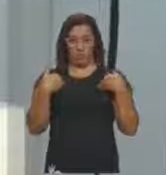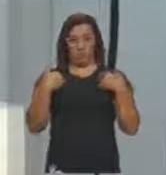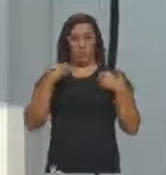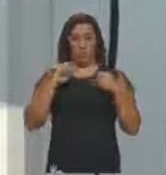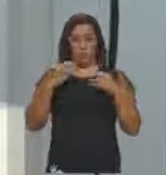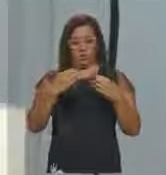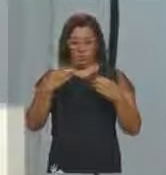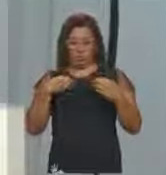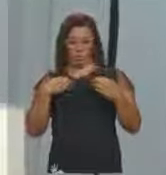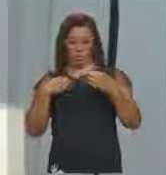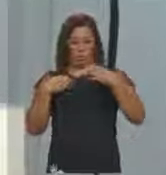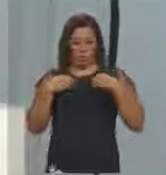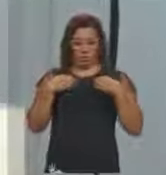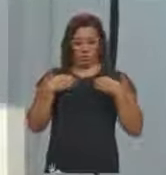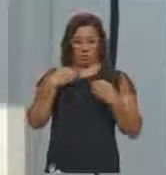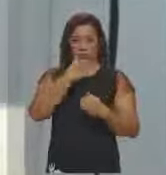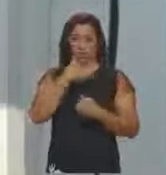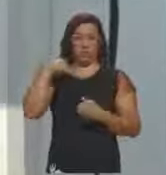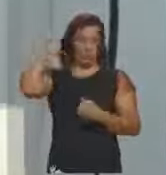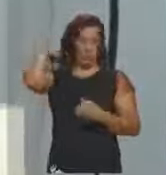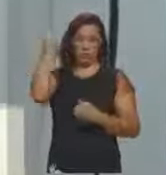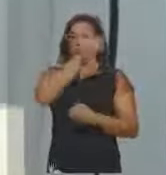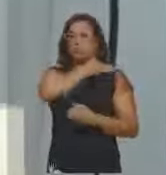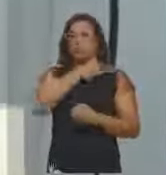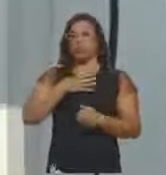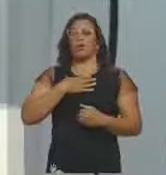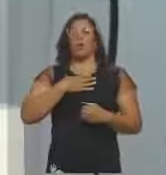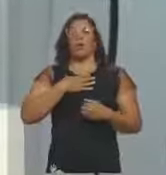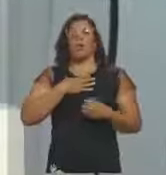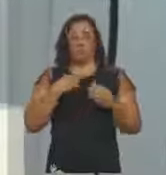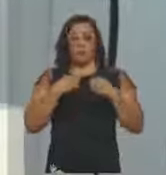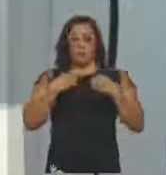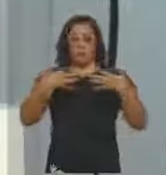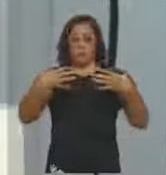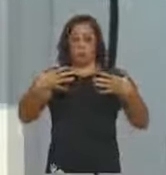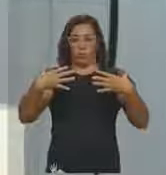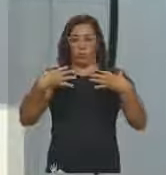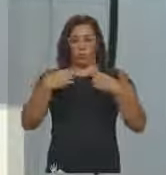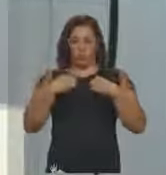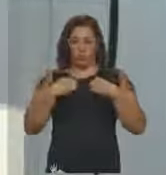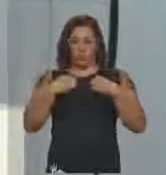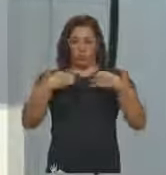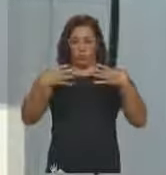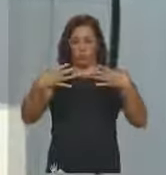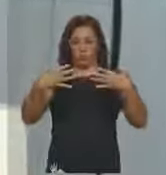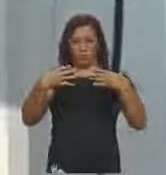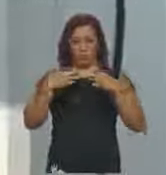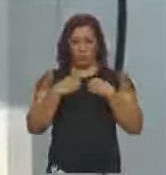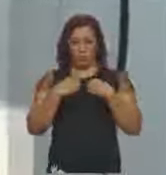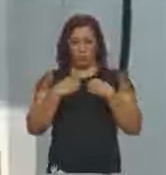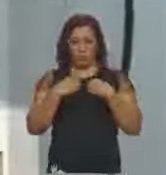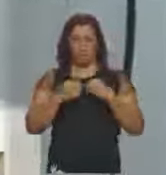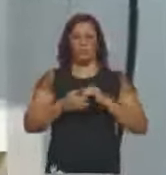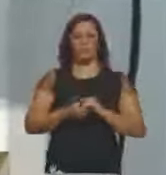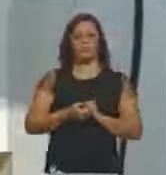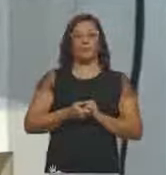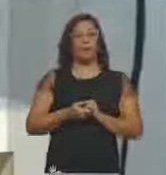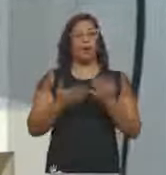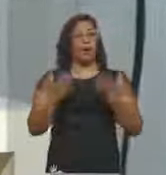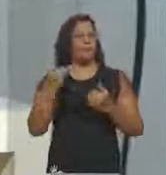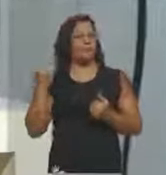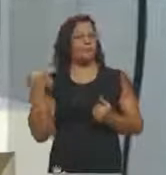que separa um pulmão do outro. Ainda quero retomar com você a importância